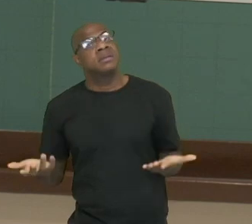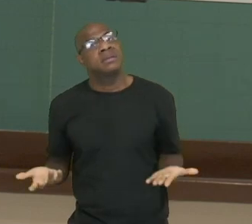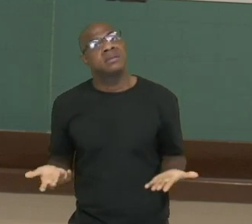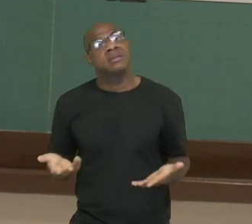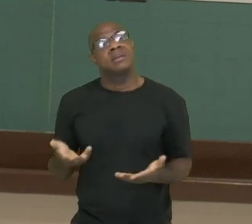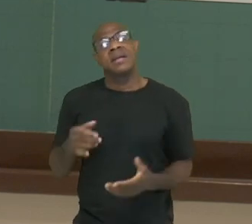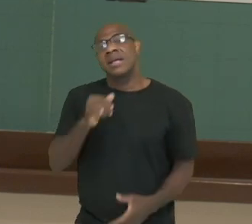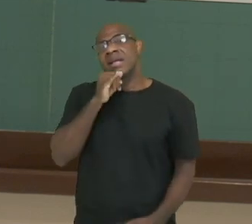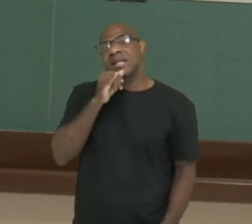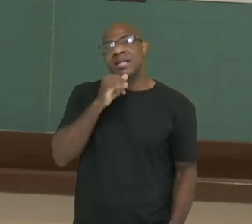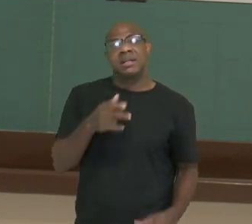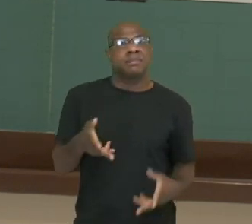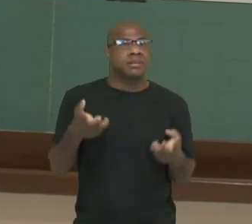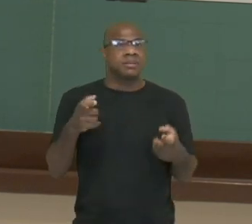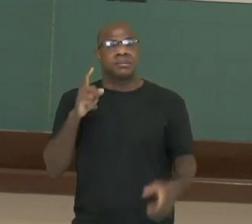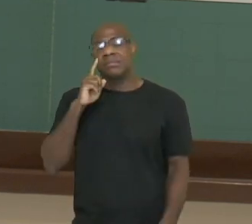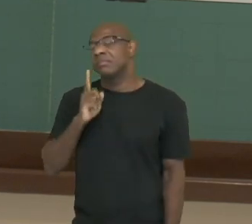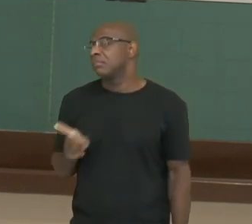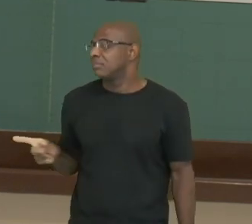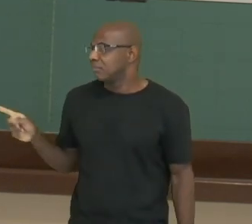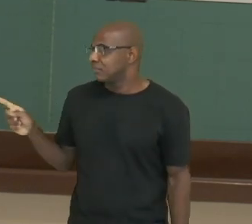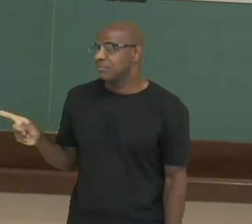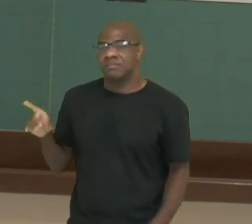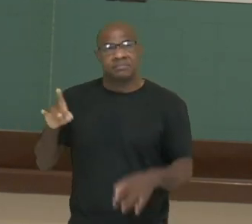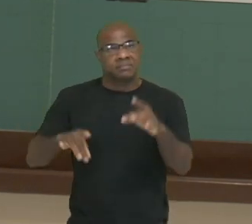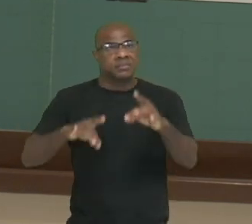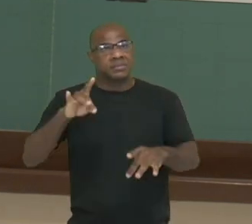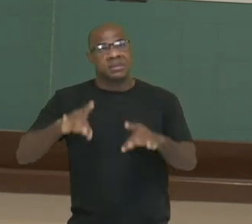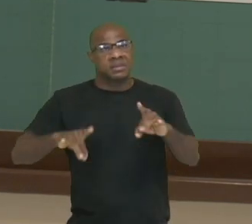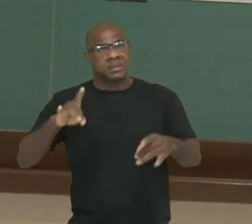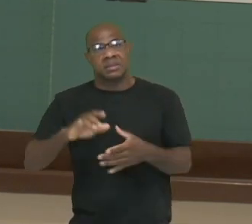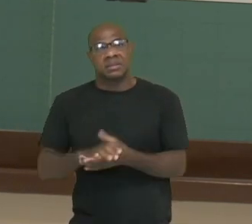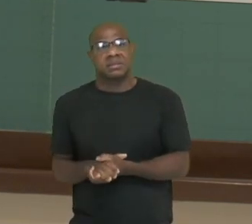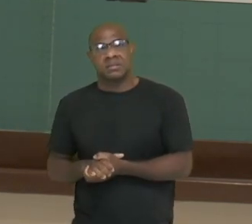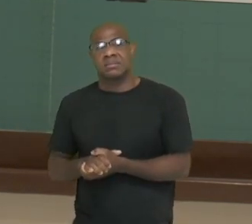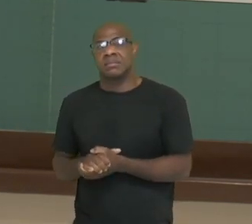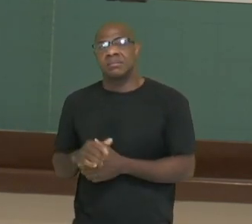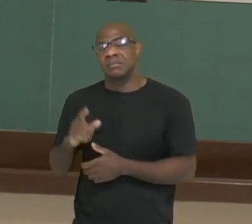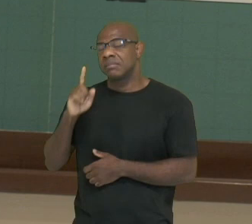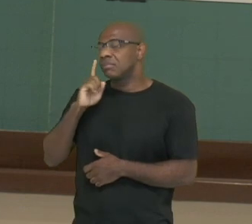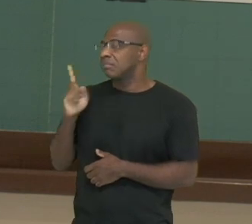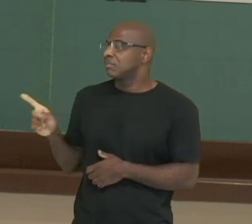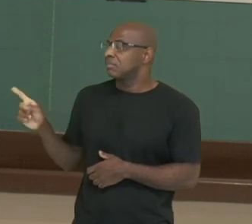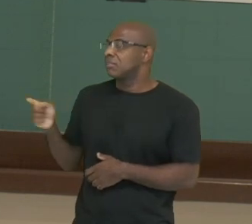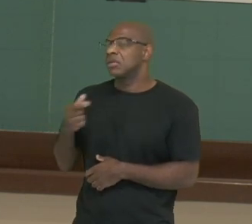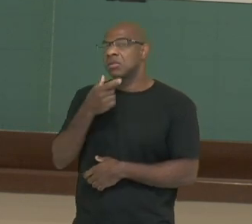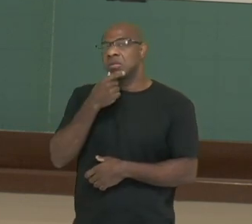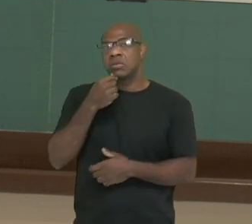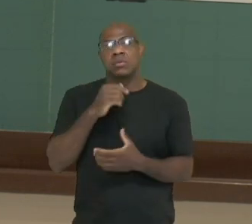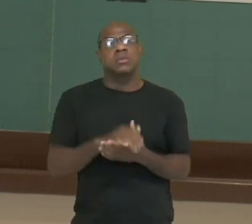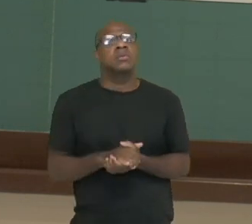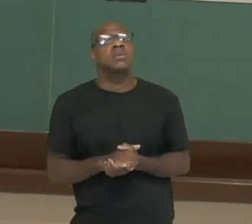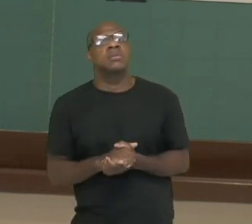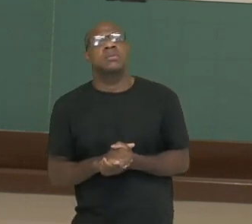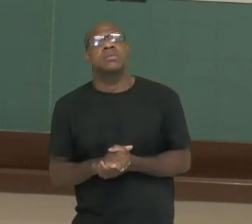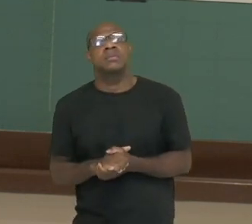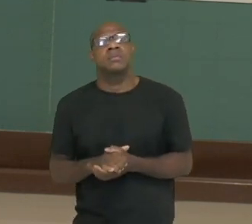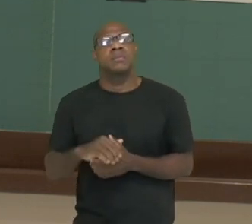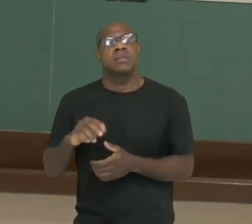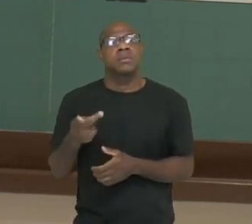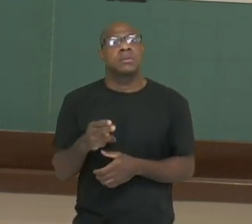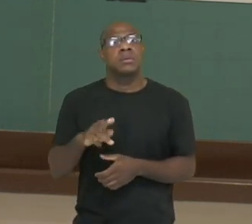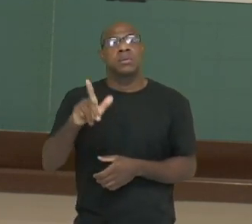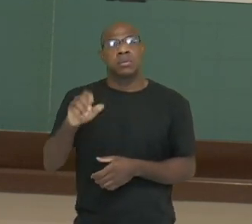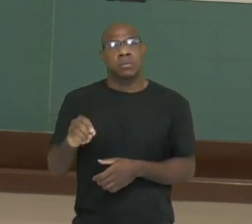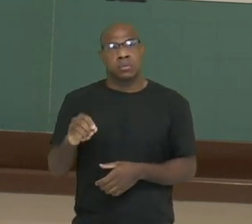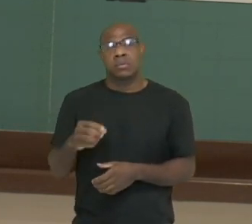um exemplo, né, do espetáculo Um Olhar Brechtiano, né, do grande diretor, escritor, doutor em teatro, Hugo Daniel